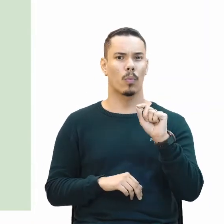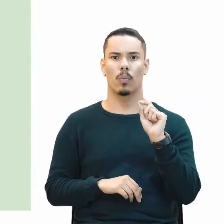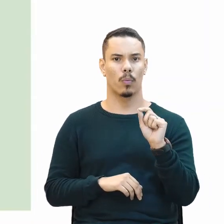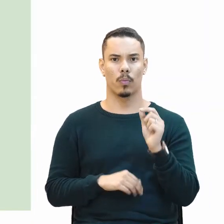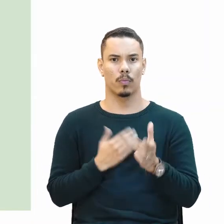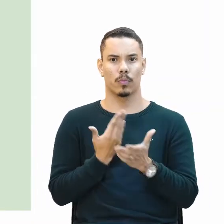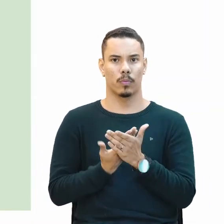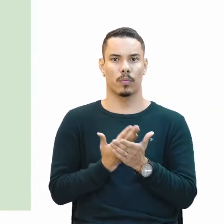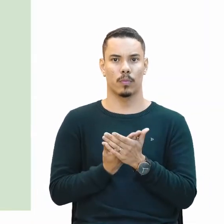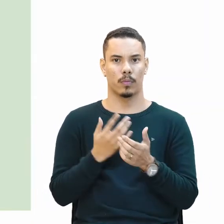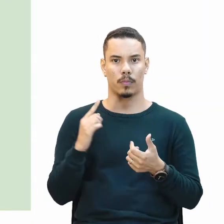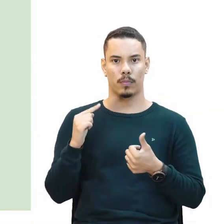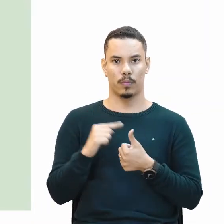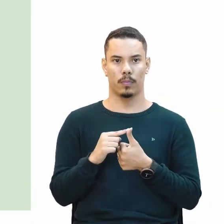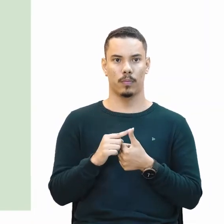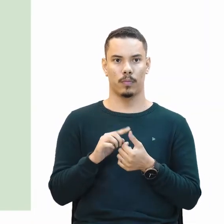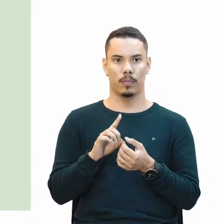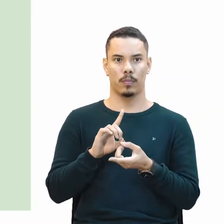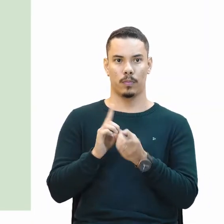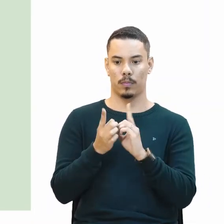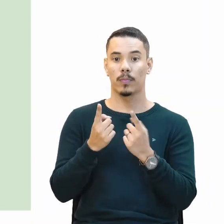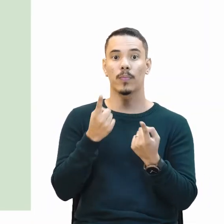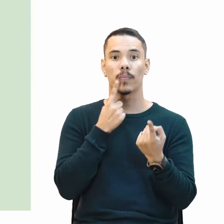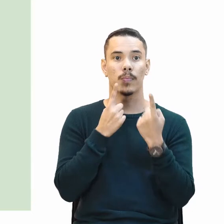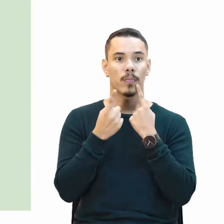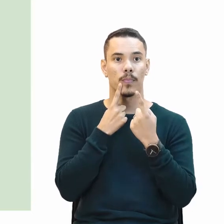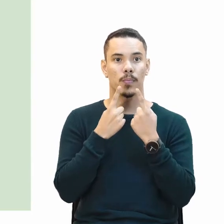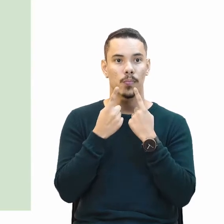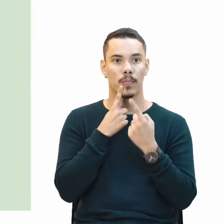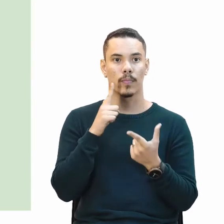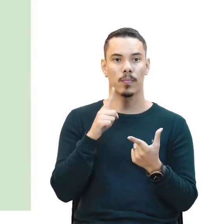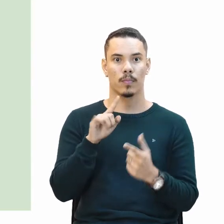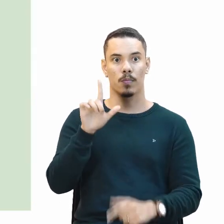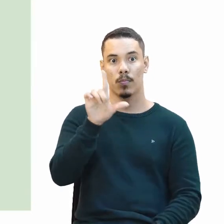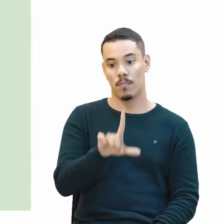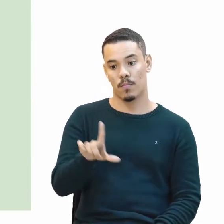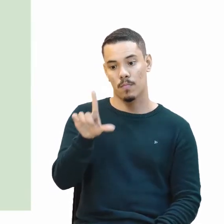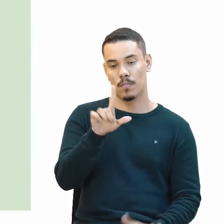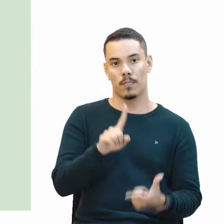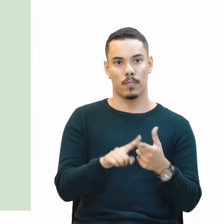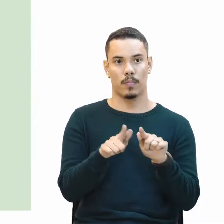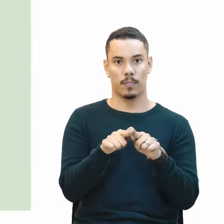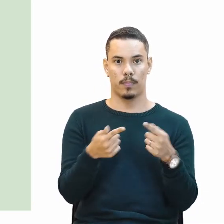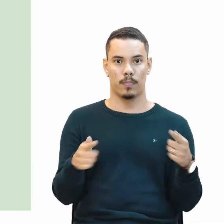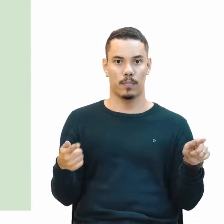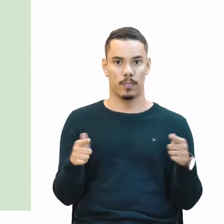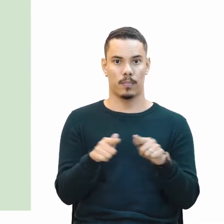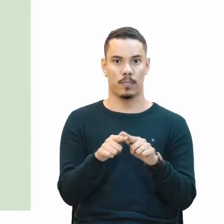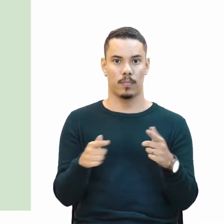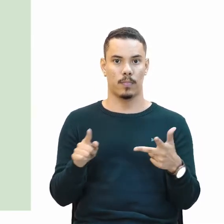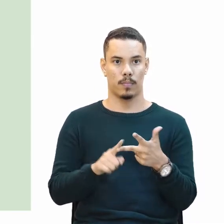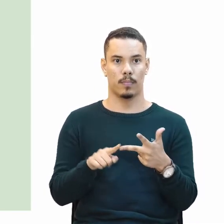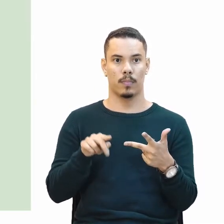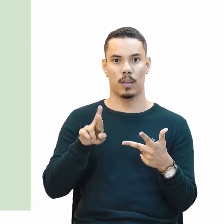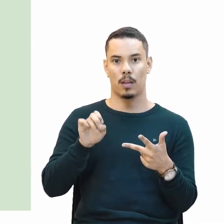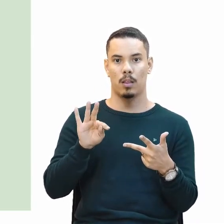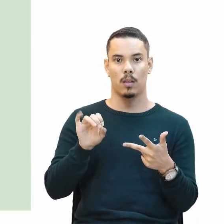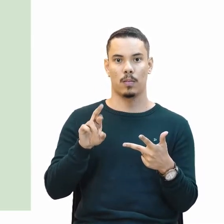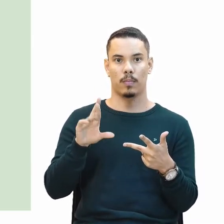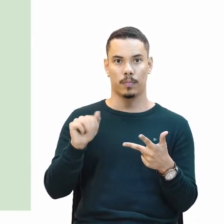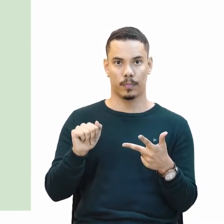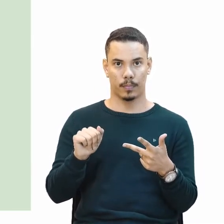trivium? A dialética ou a lógica, a gramática e a retórica. E